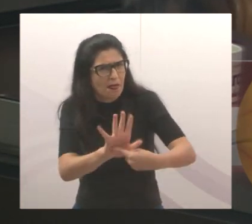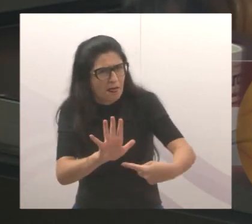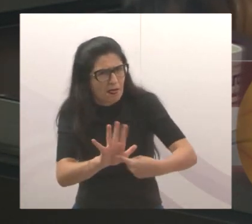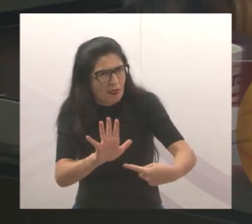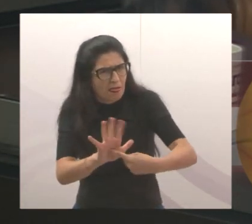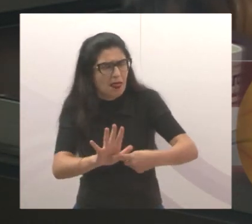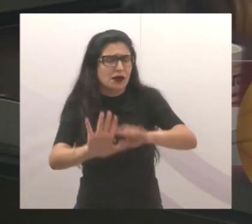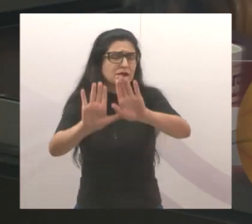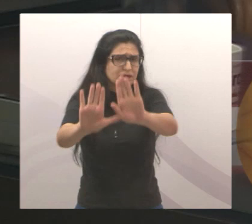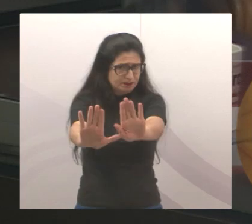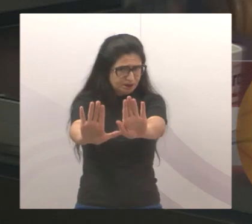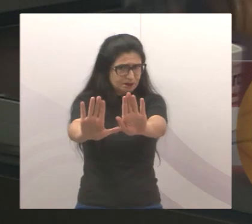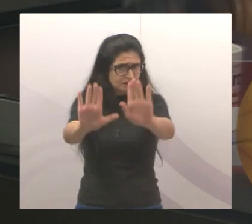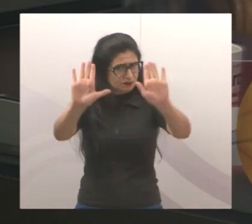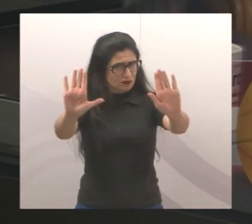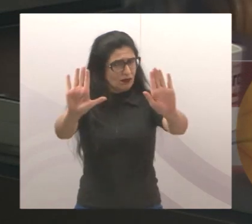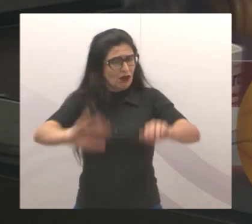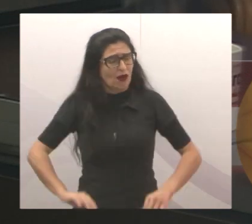Acho,